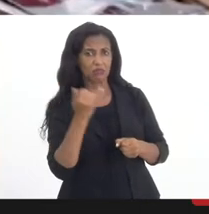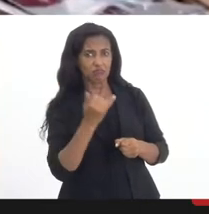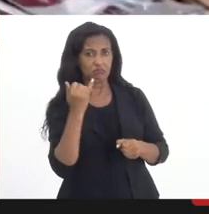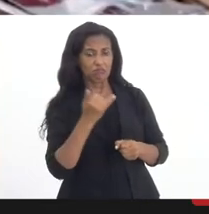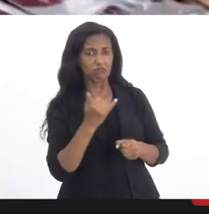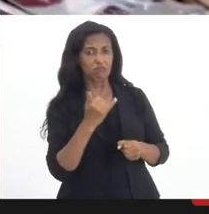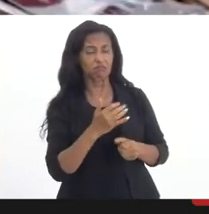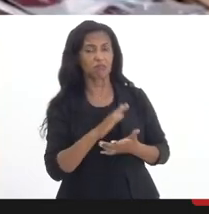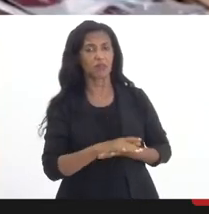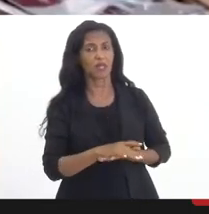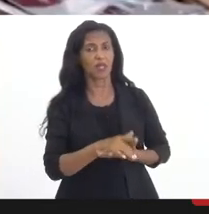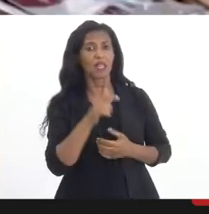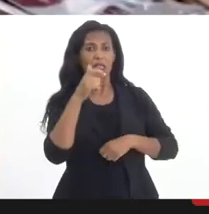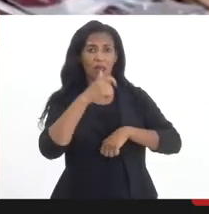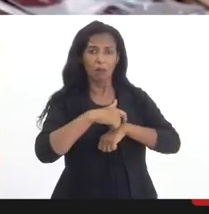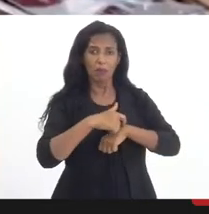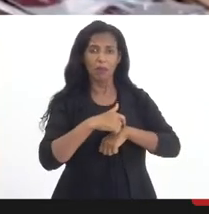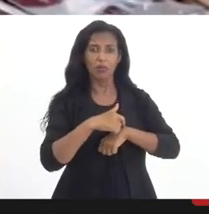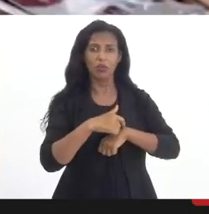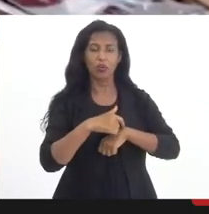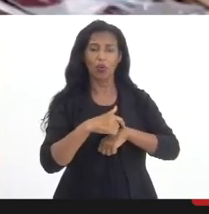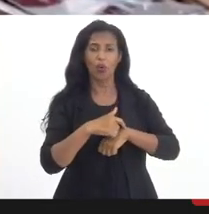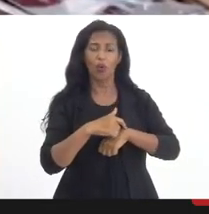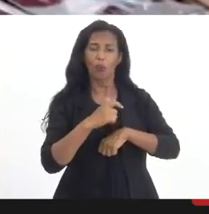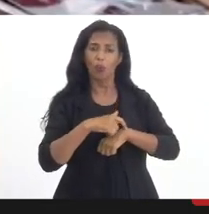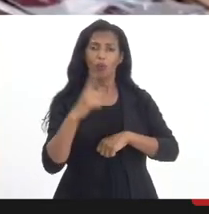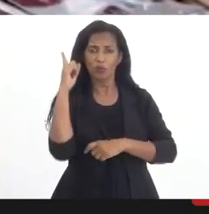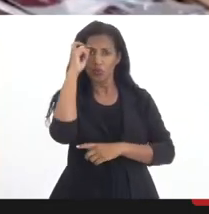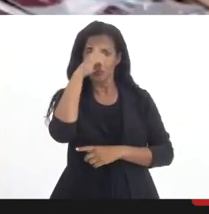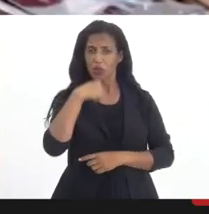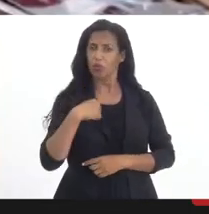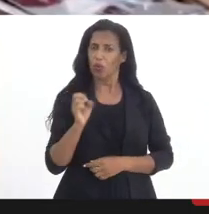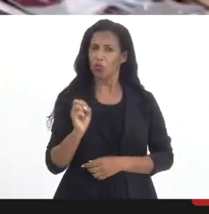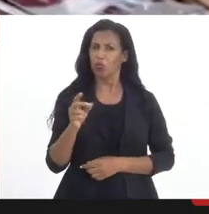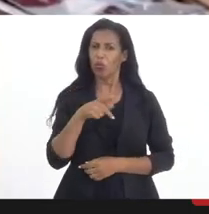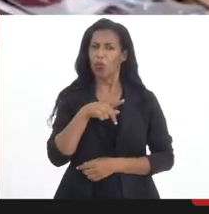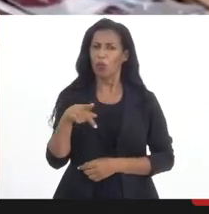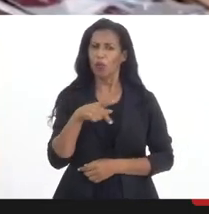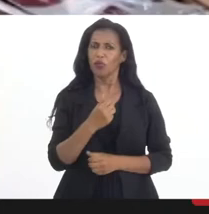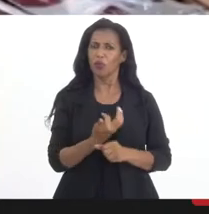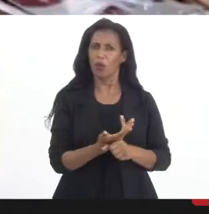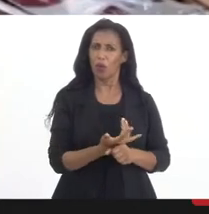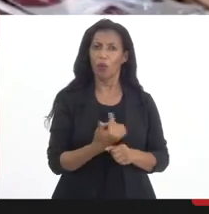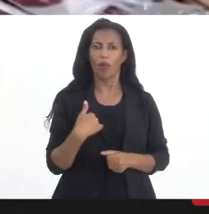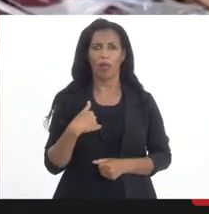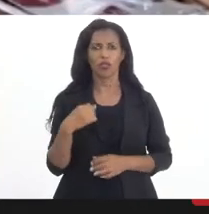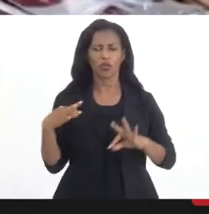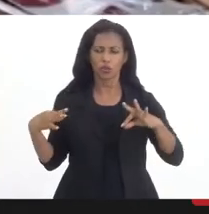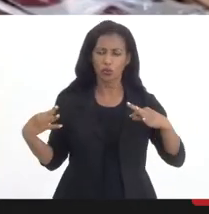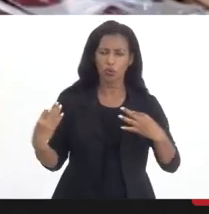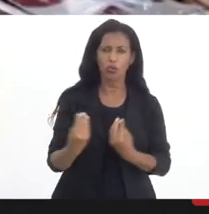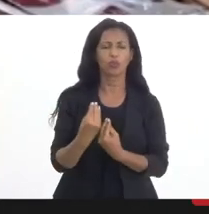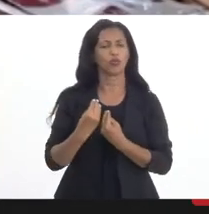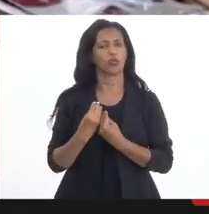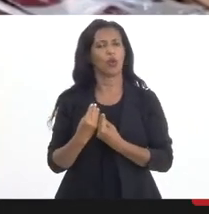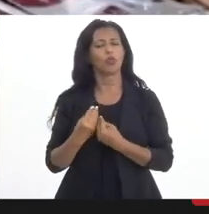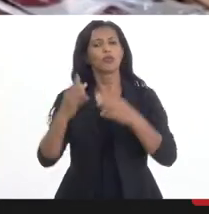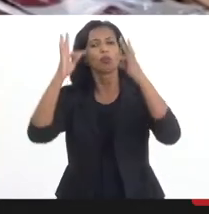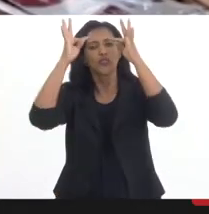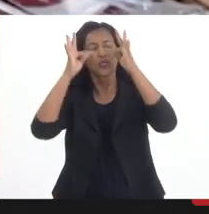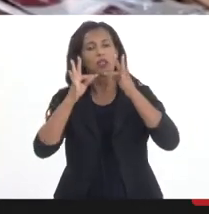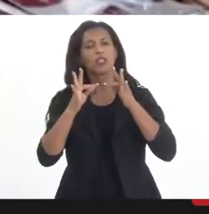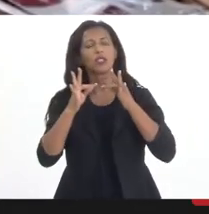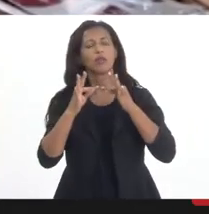bem, passou por momentos terríveis. Eu sou professor da UERJ e todos nós, e os deputados especialmente, são